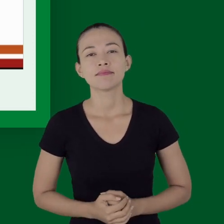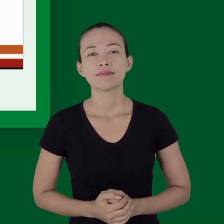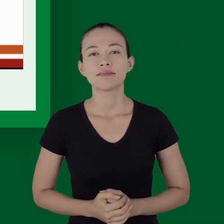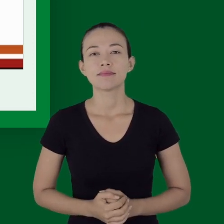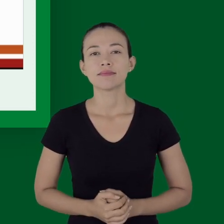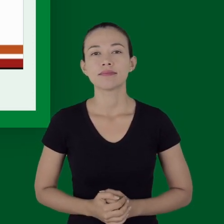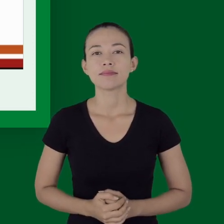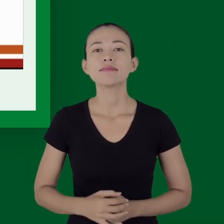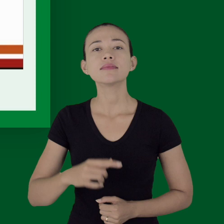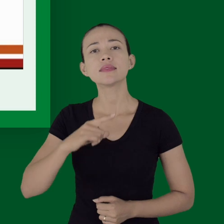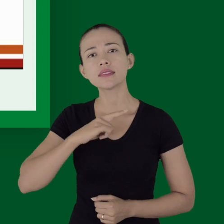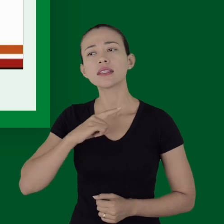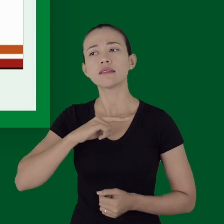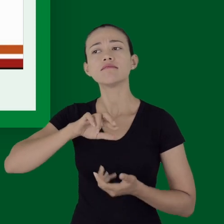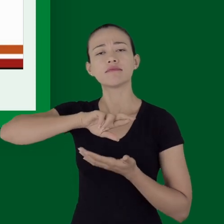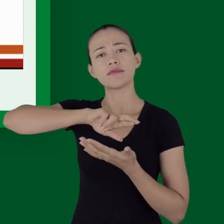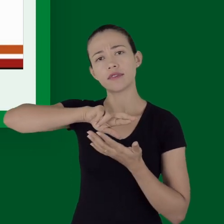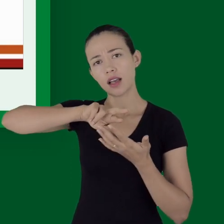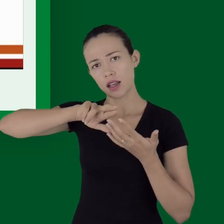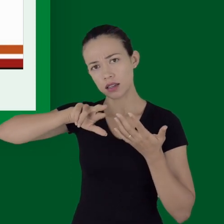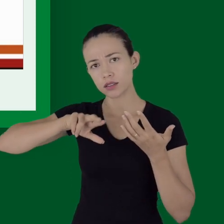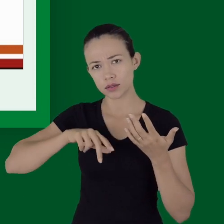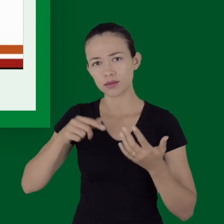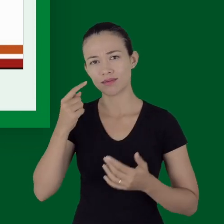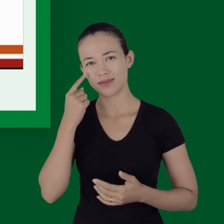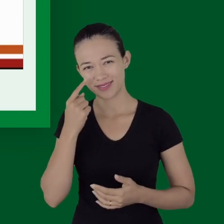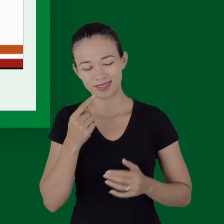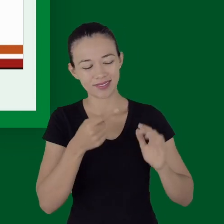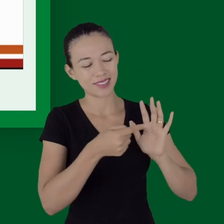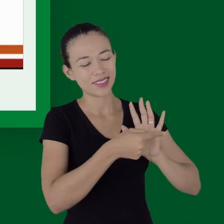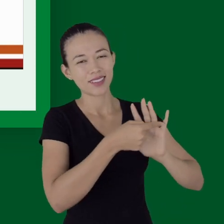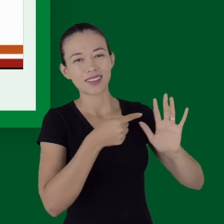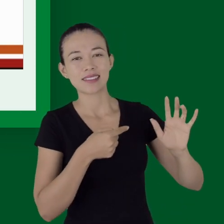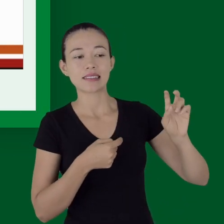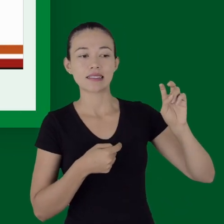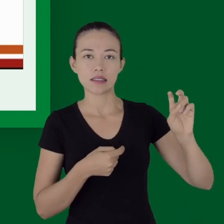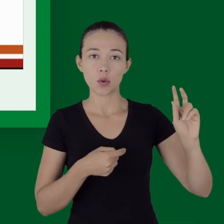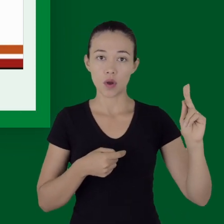as causas, elas podem ser ajudadas a decorar pelo mnemônico